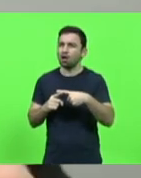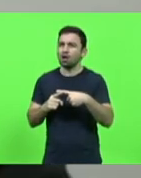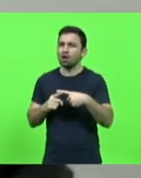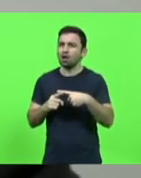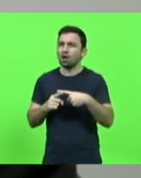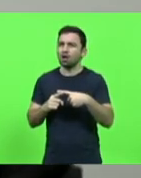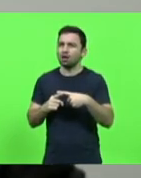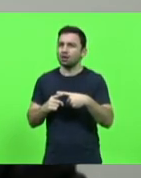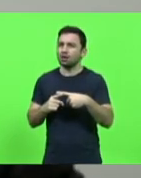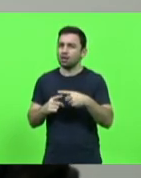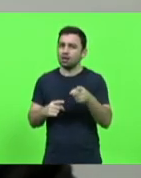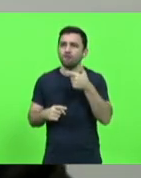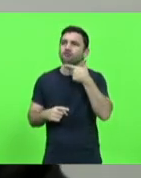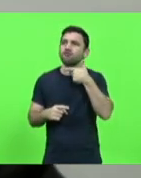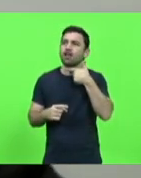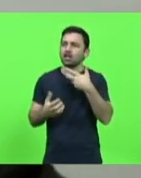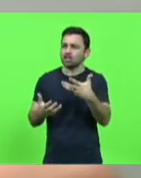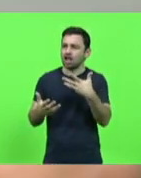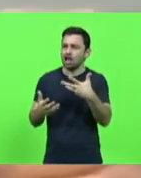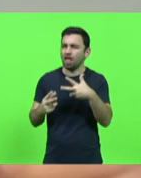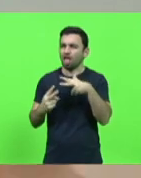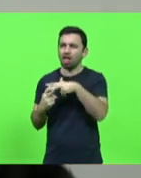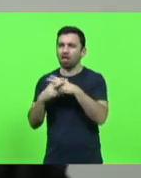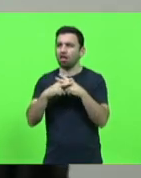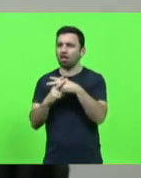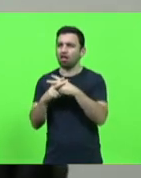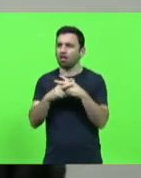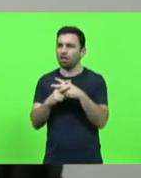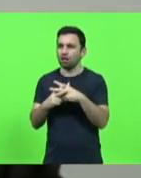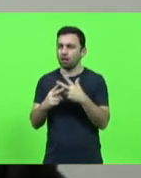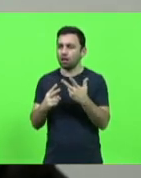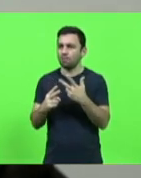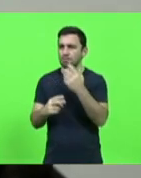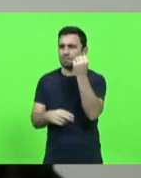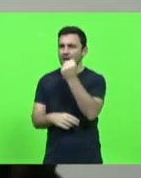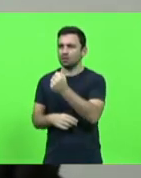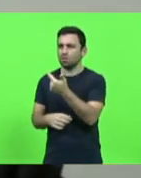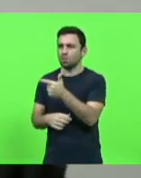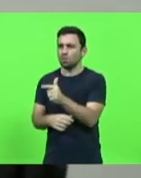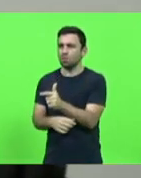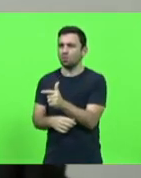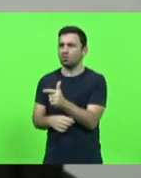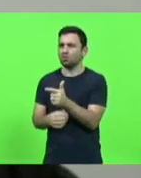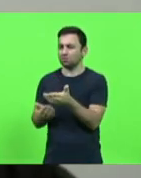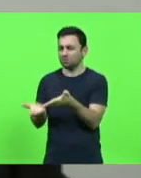briga porque ele tem aquela vontade de lutar. E você vai lá e você vai matar o outro sem ter nenhum tipo